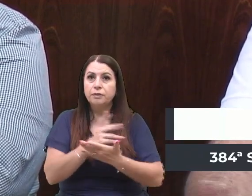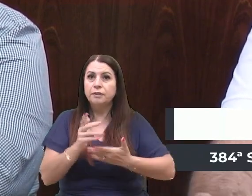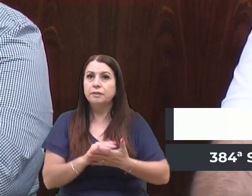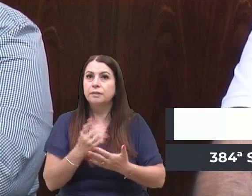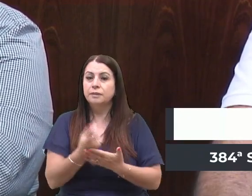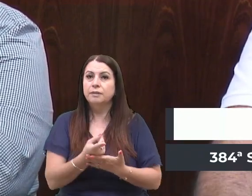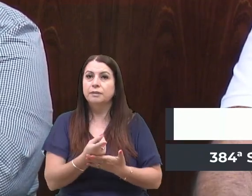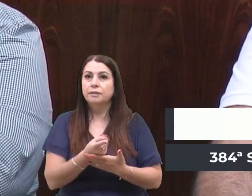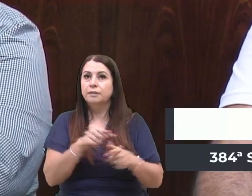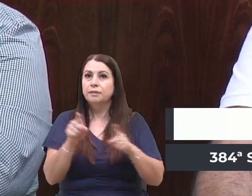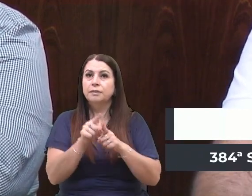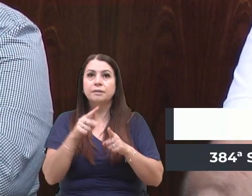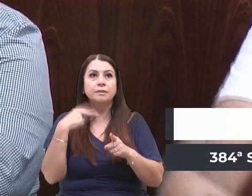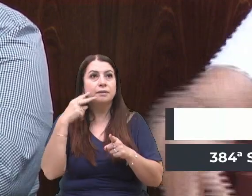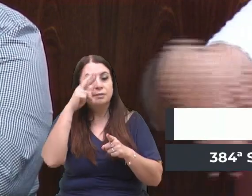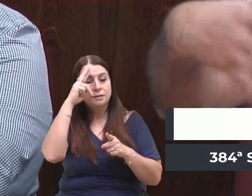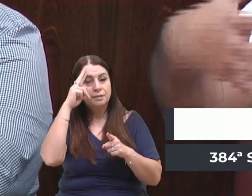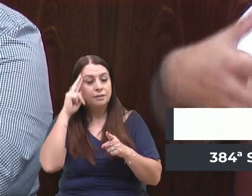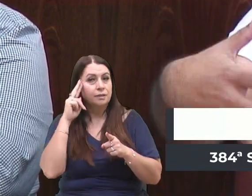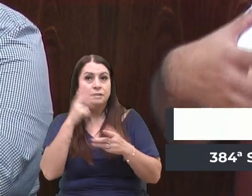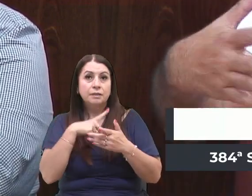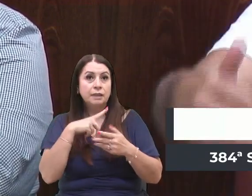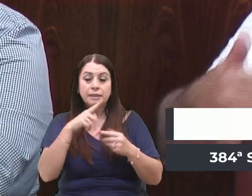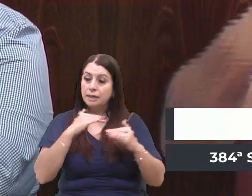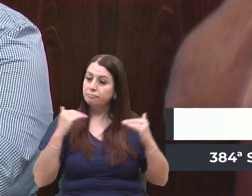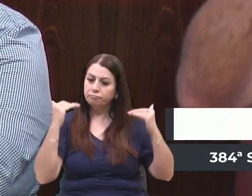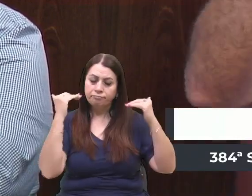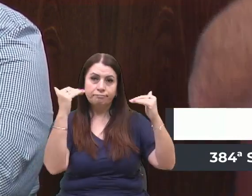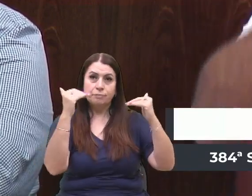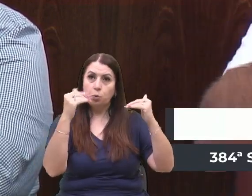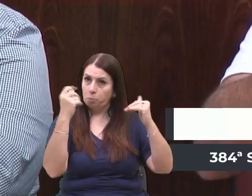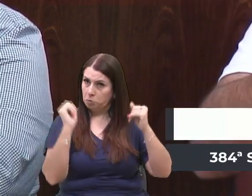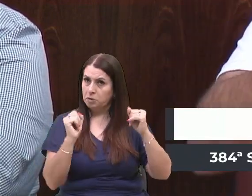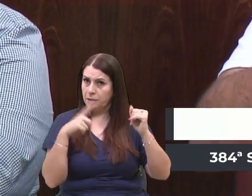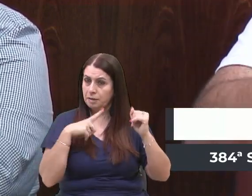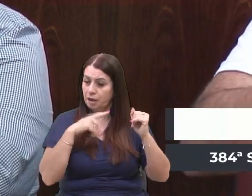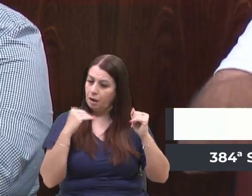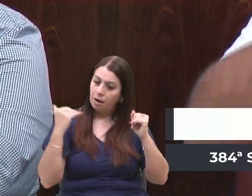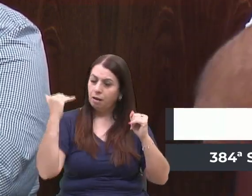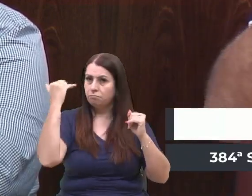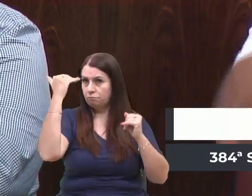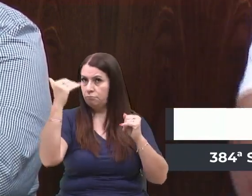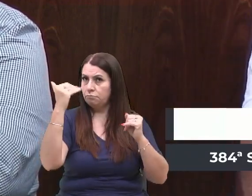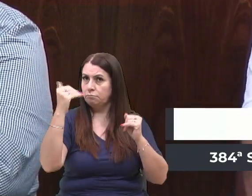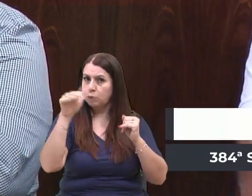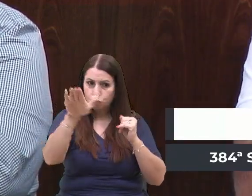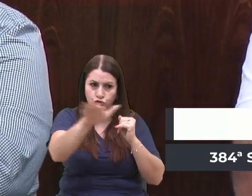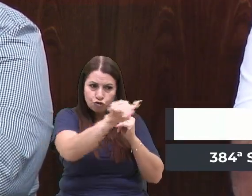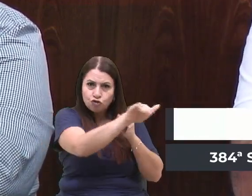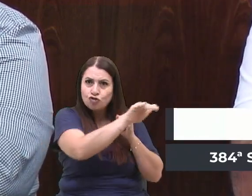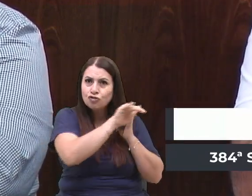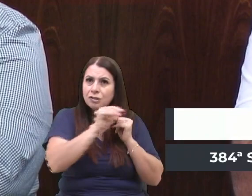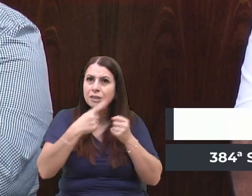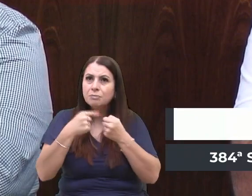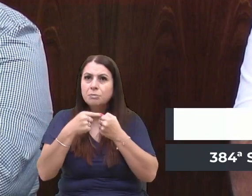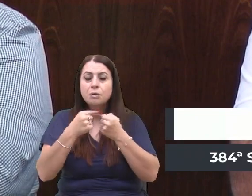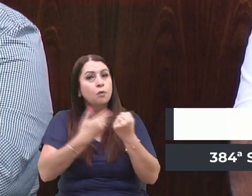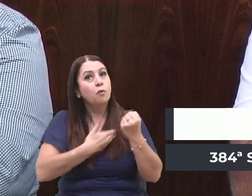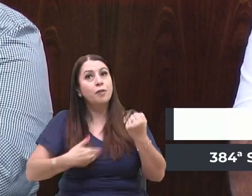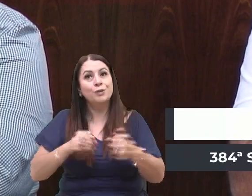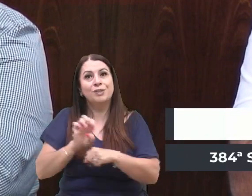vereador Rafael, que quem tem autoridade ou deveria ter autoridade para convocar esses municípios seria o governo do